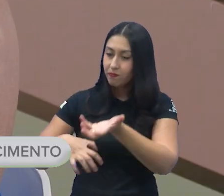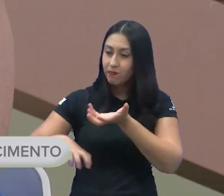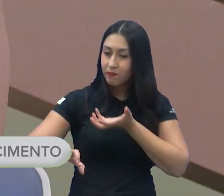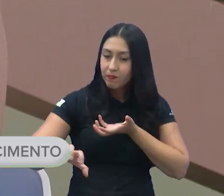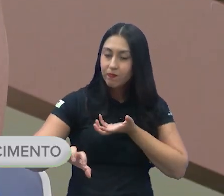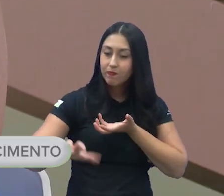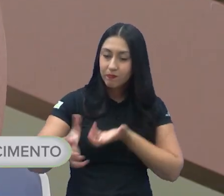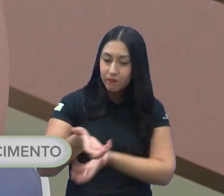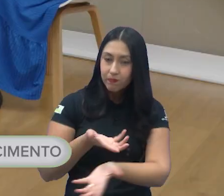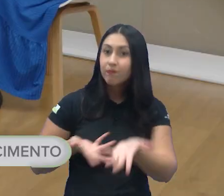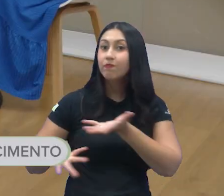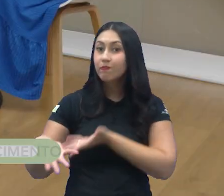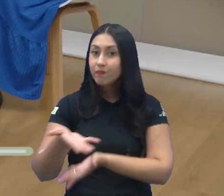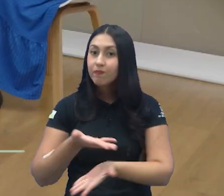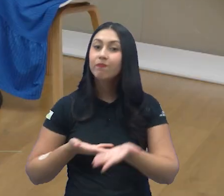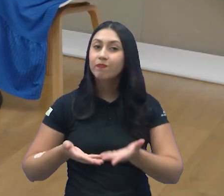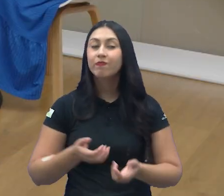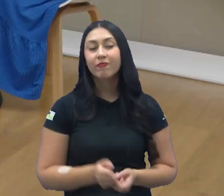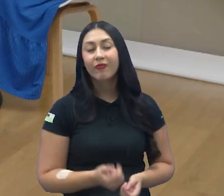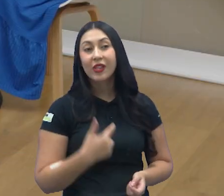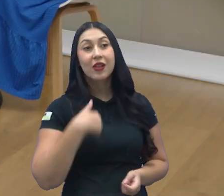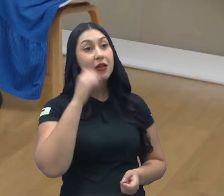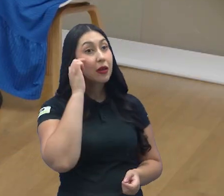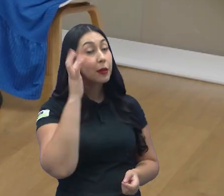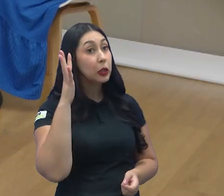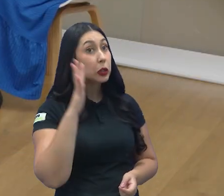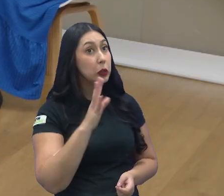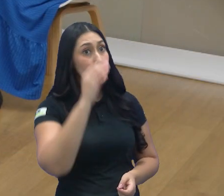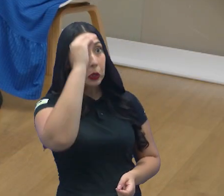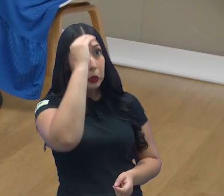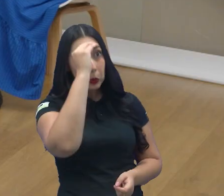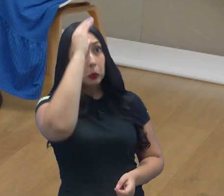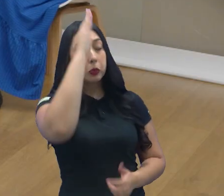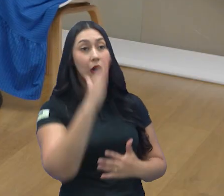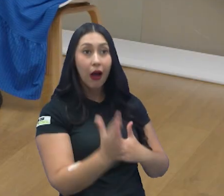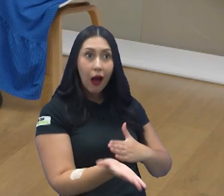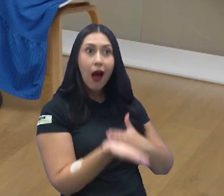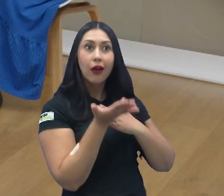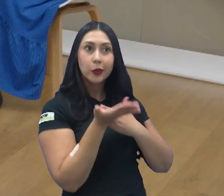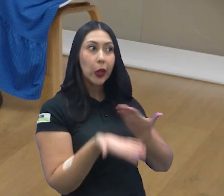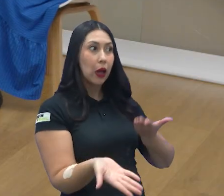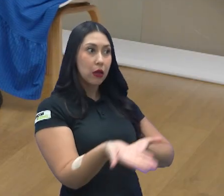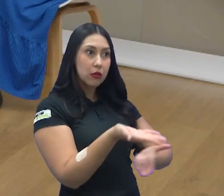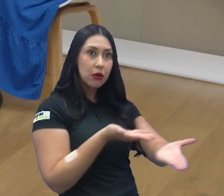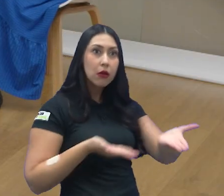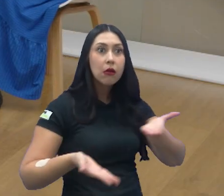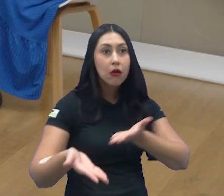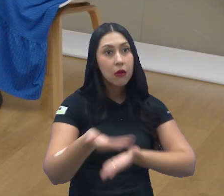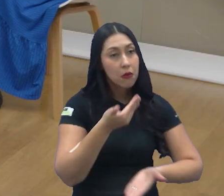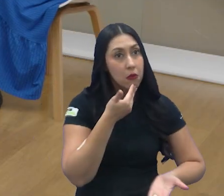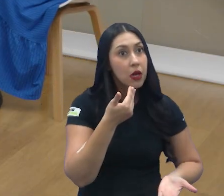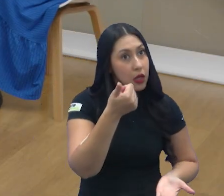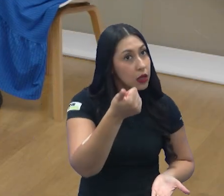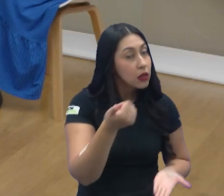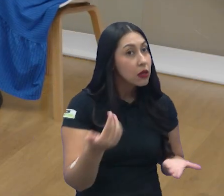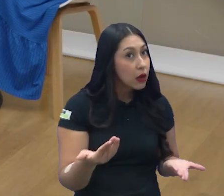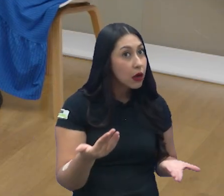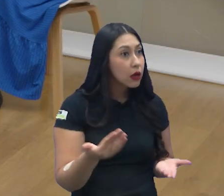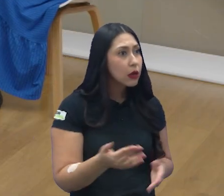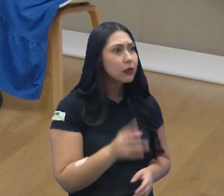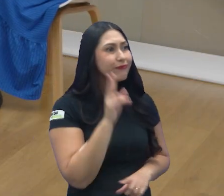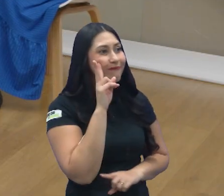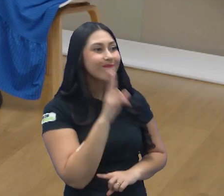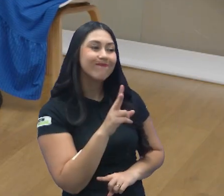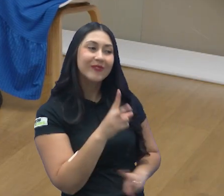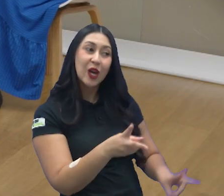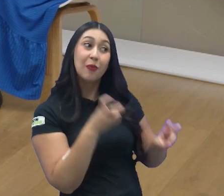seu temperamento. E eu imagino que todo esse conhecimento ajuda muito, inclusive, no nosso relacionamento com as outras pessoas, né? Compreender o outro, porque